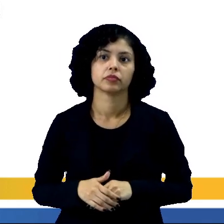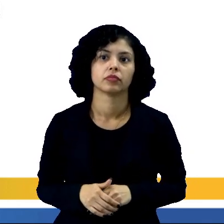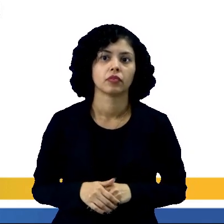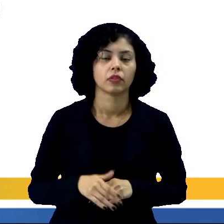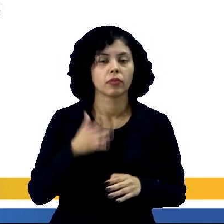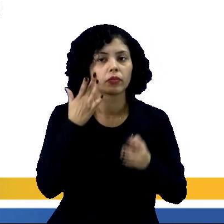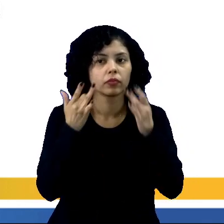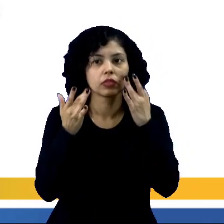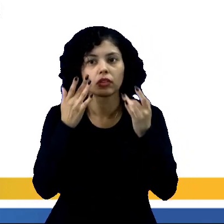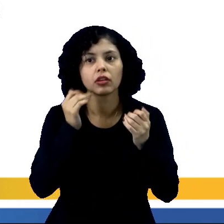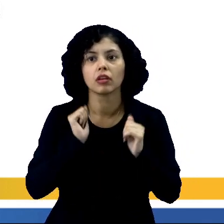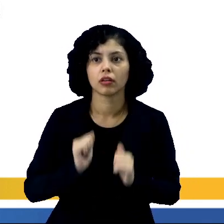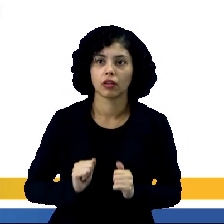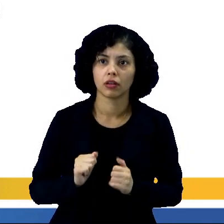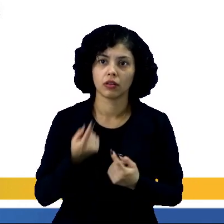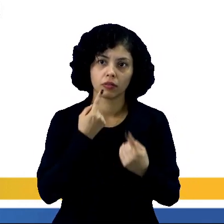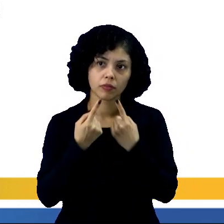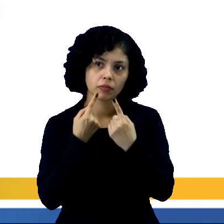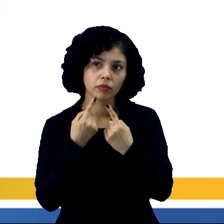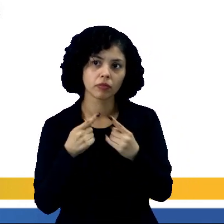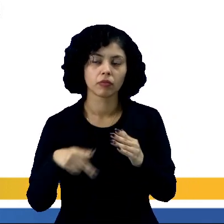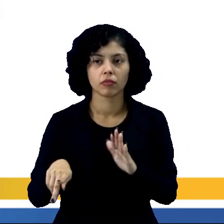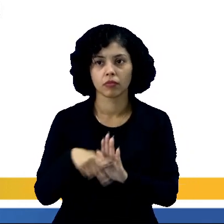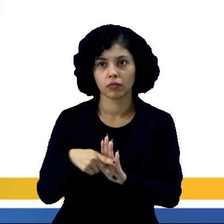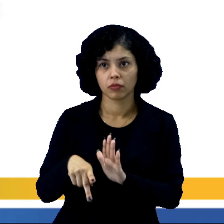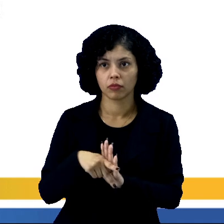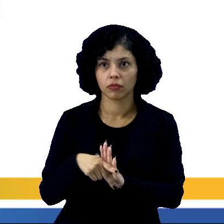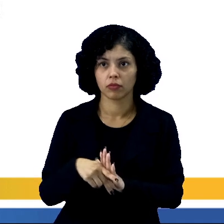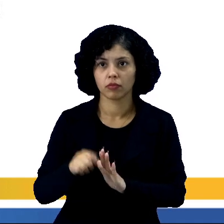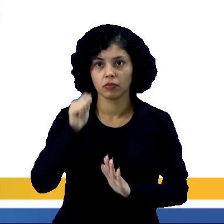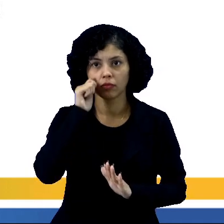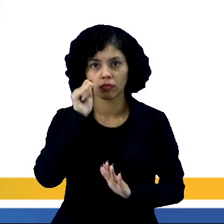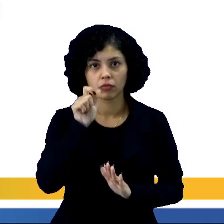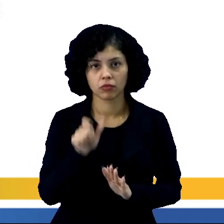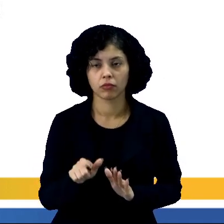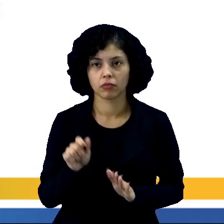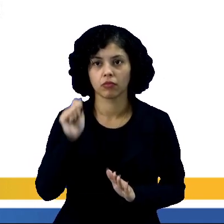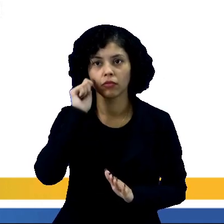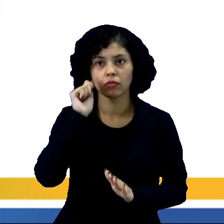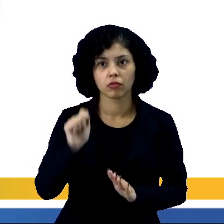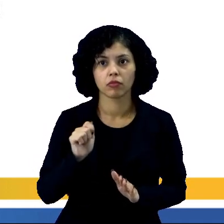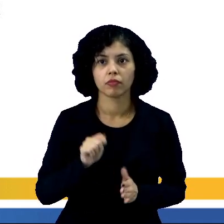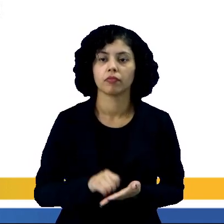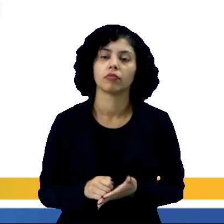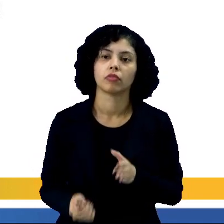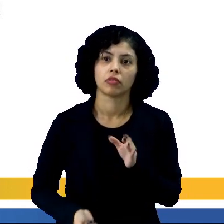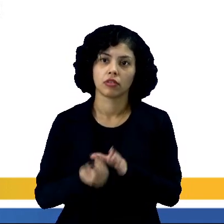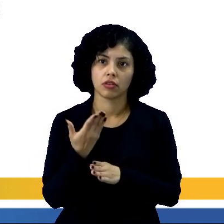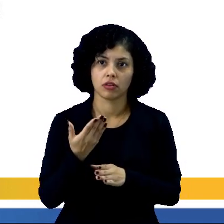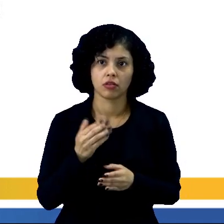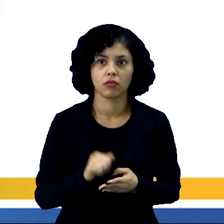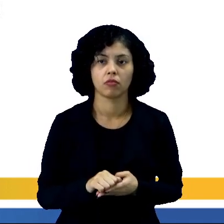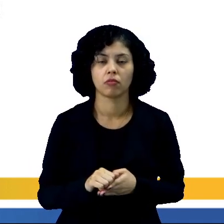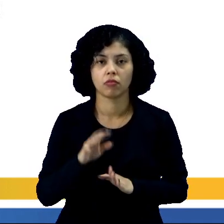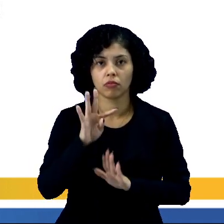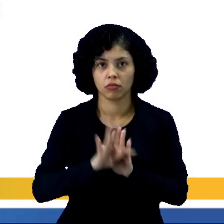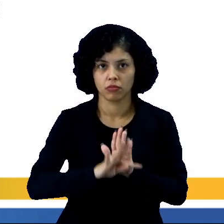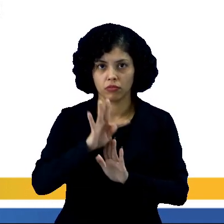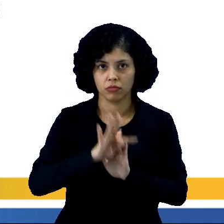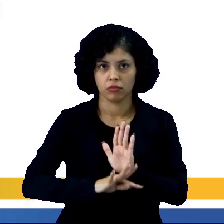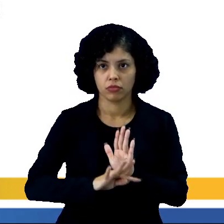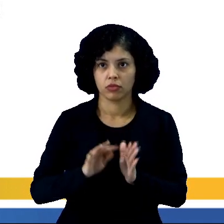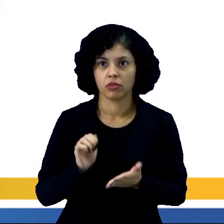O teatro permite uma comunicação específica entre autor, né, a pessoa que cria o texto, ou